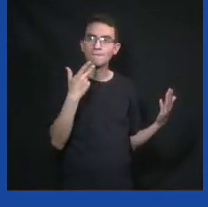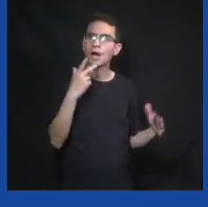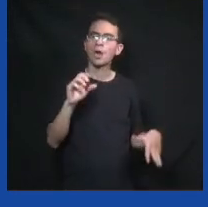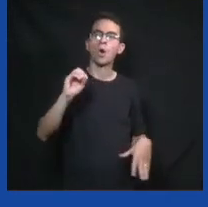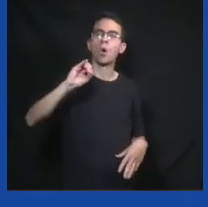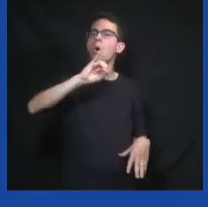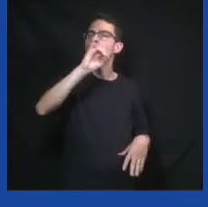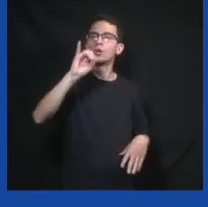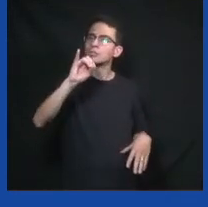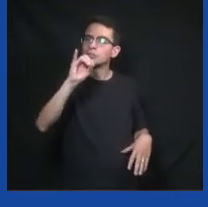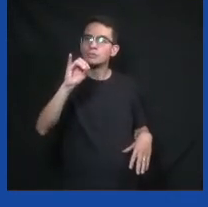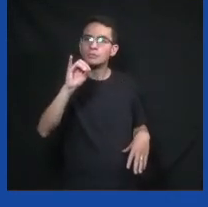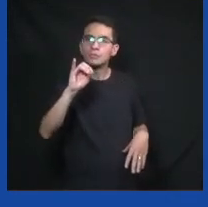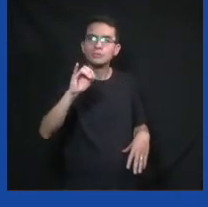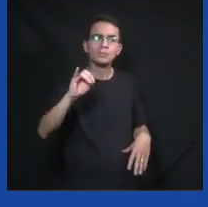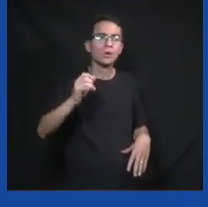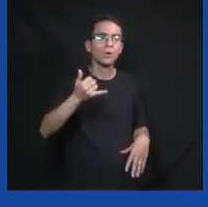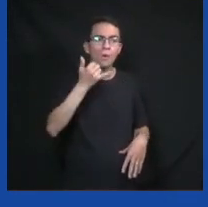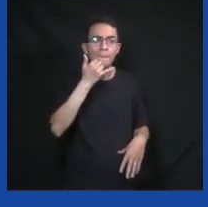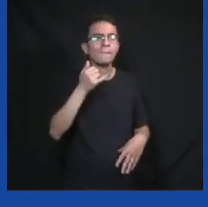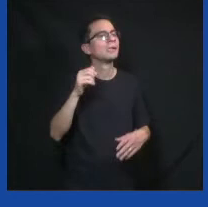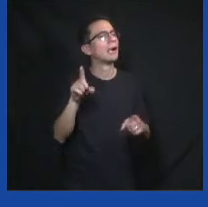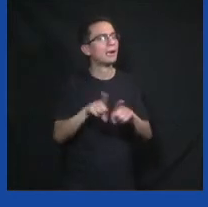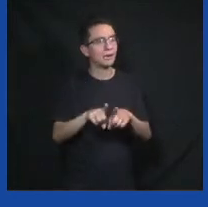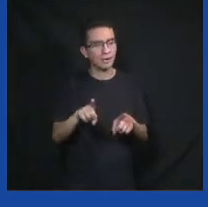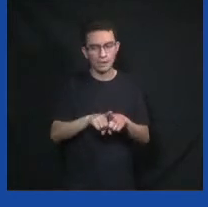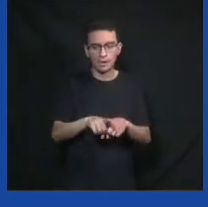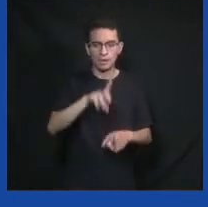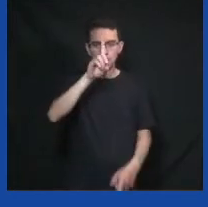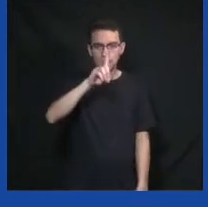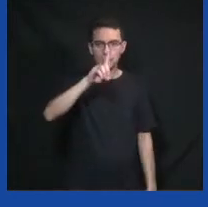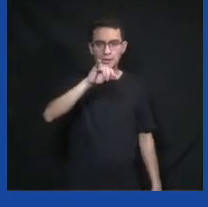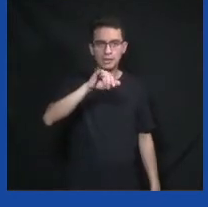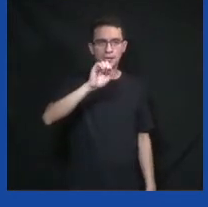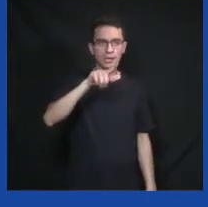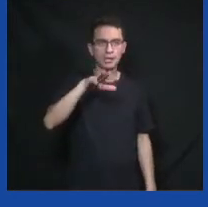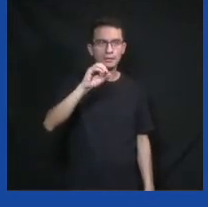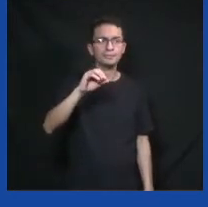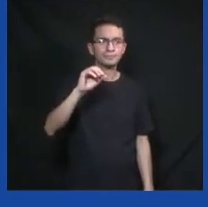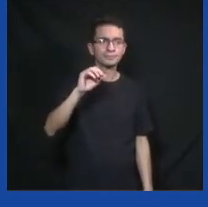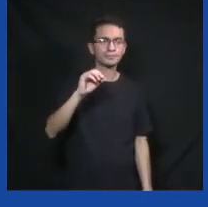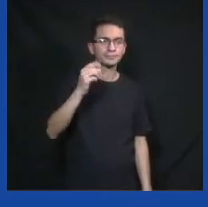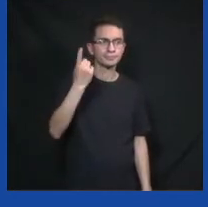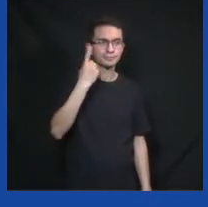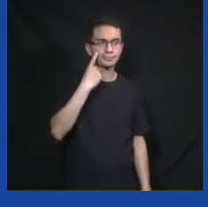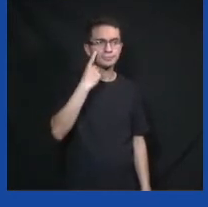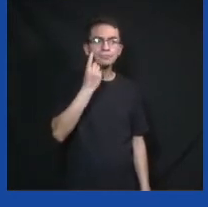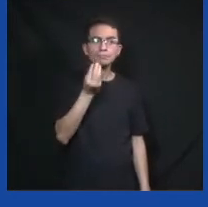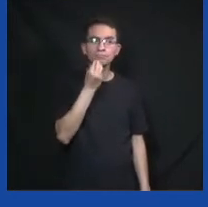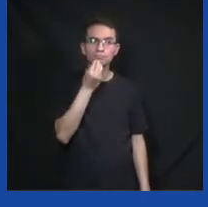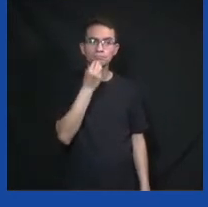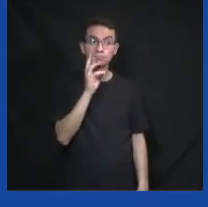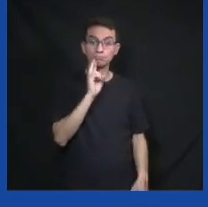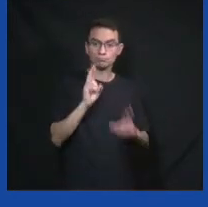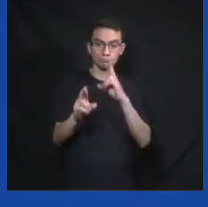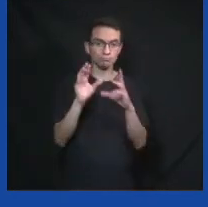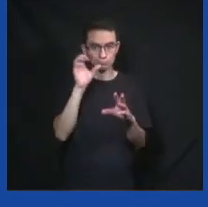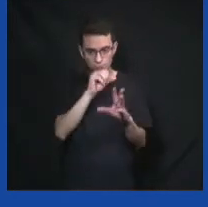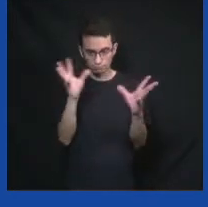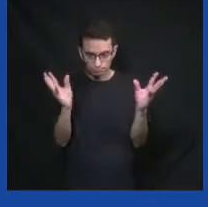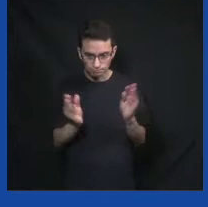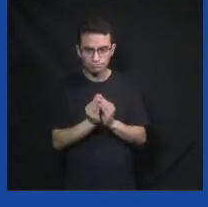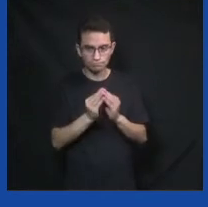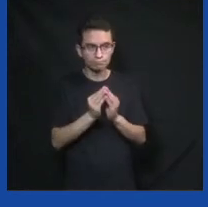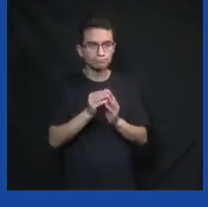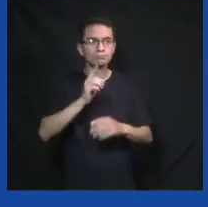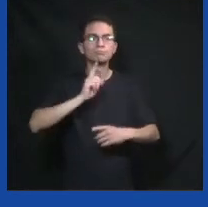aí, Alexandro, mas eu quero ouvir o Diego sobre esse... Sobre essa questão. Olha, gente, vamos tentar agilizar as respostinhas, porque nós temos aqui, eu quero